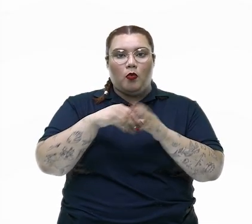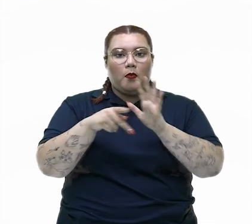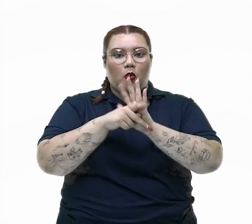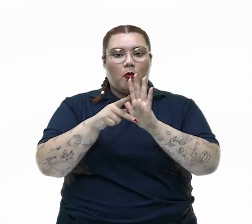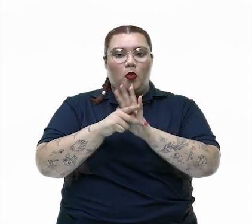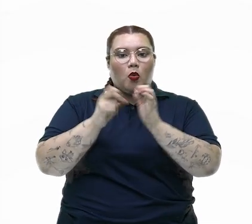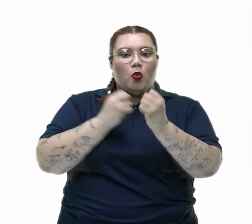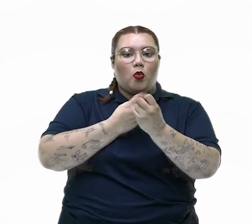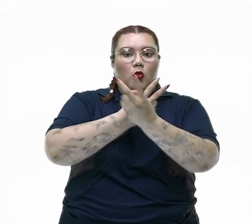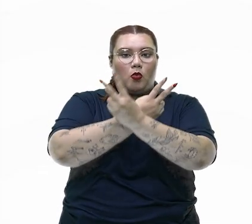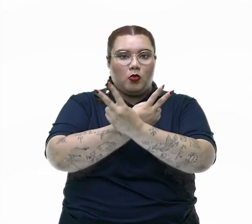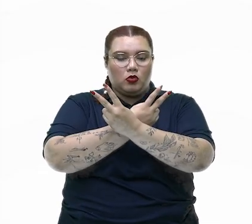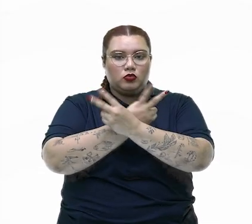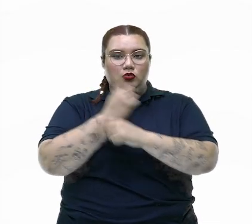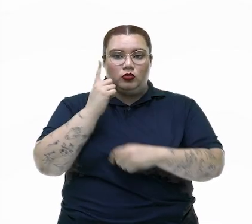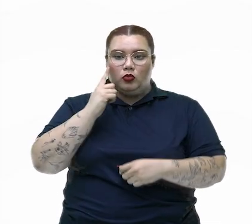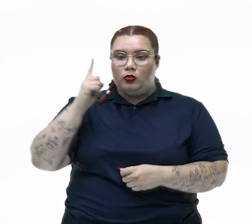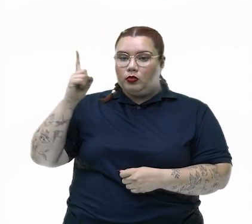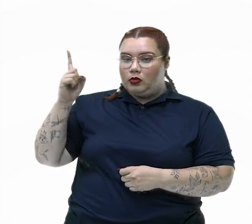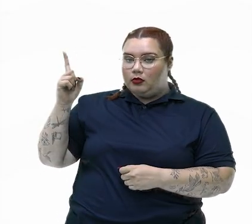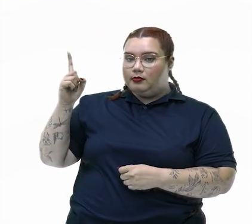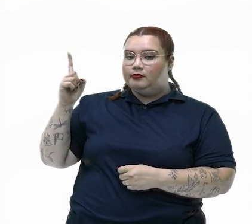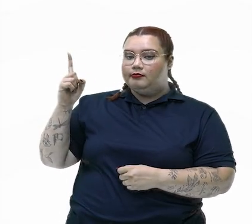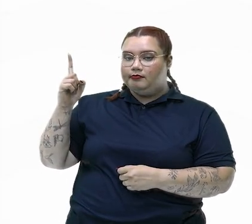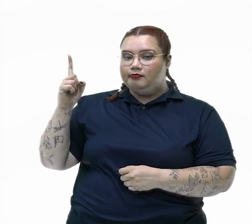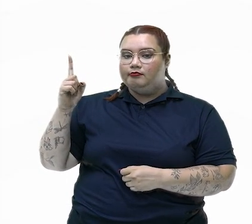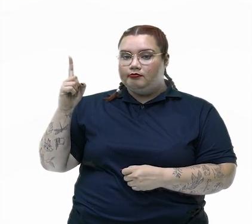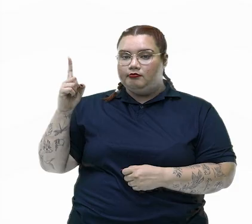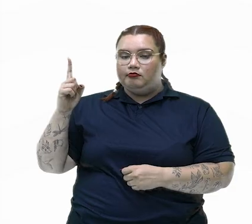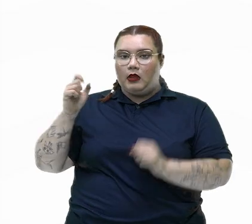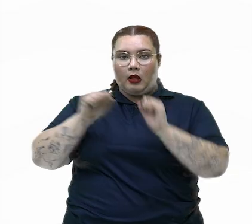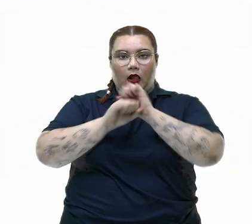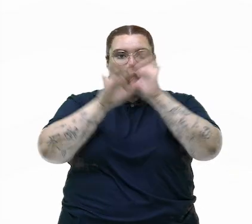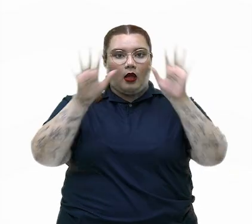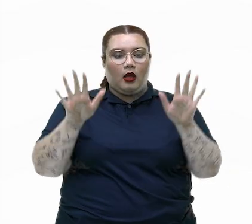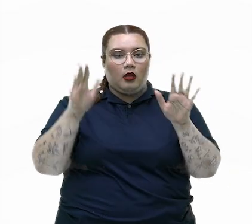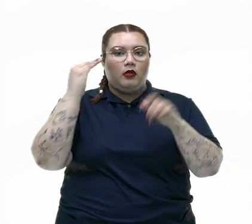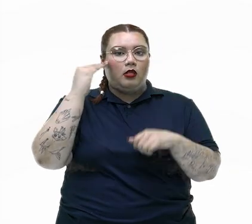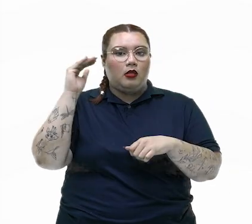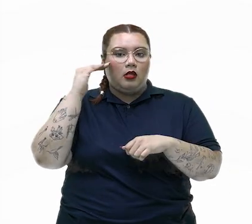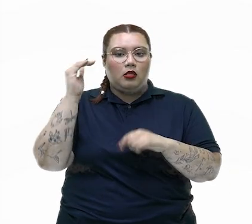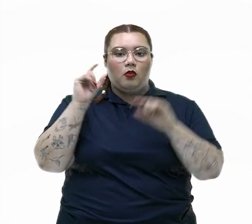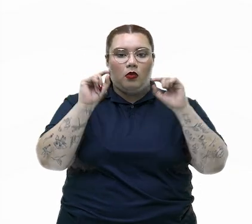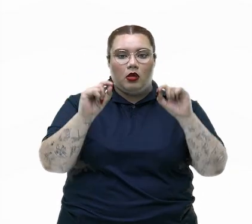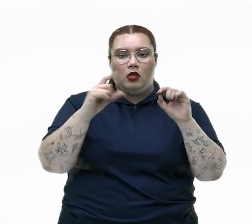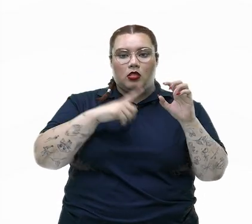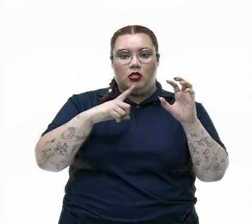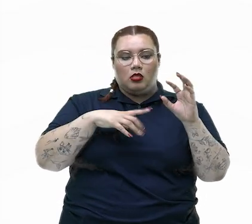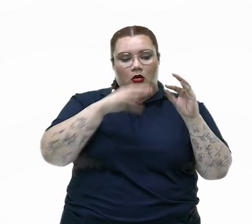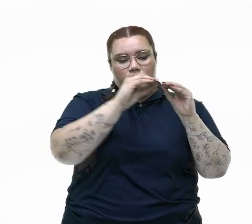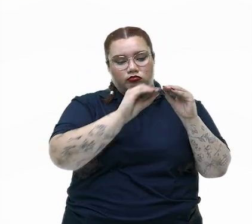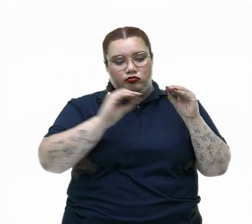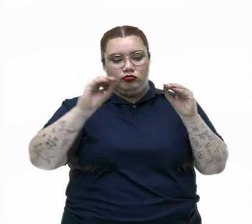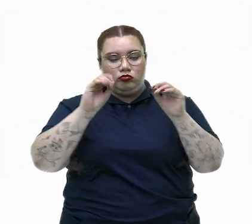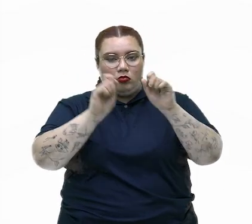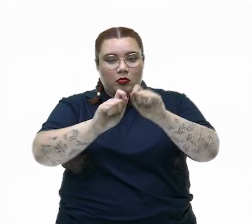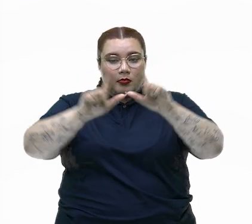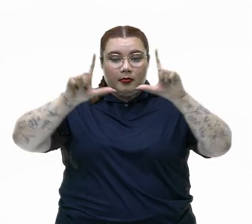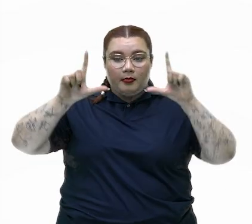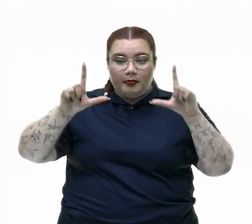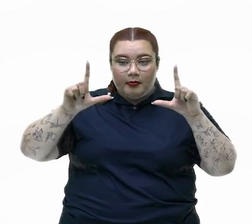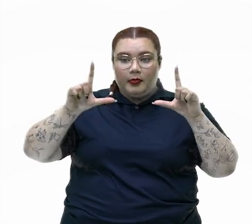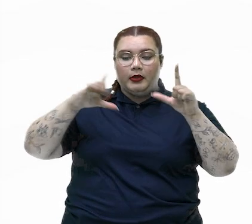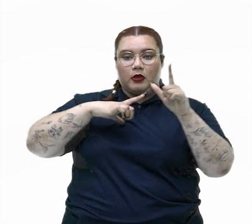outra forma, né, em outra imagem, mas essa aí está bem mais didática, esclarecendo direitinho que o material